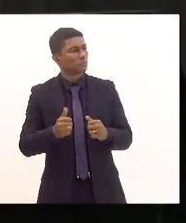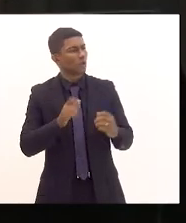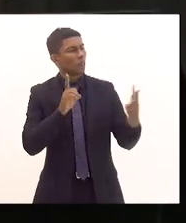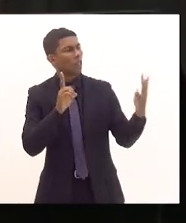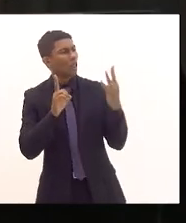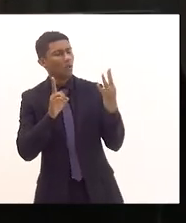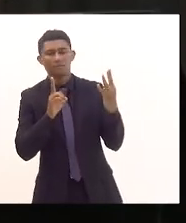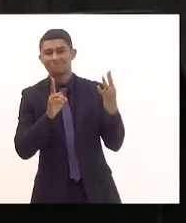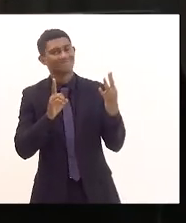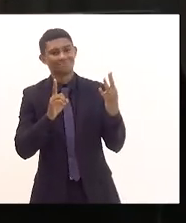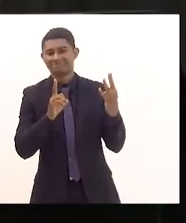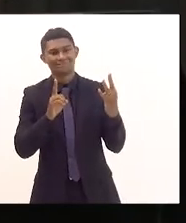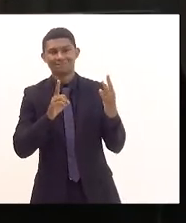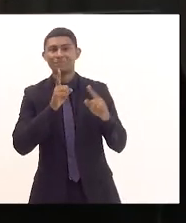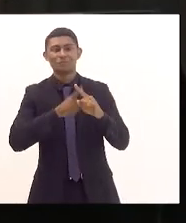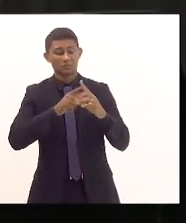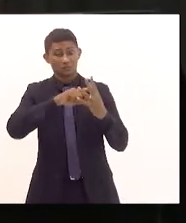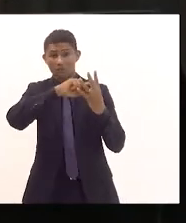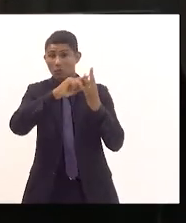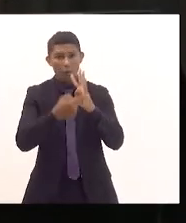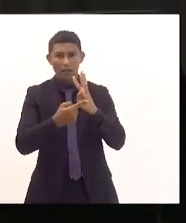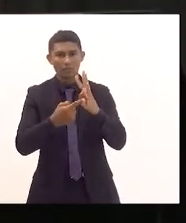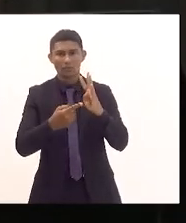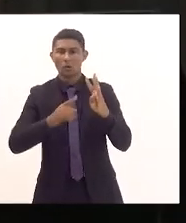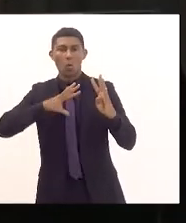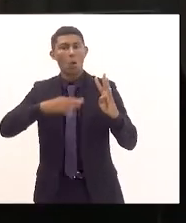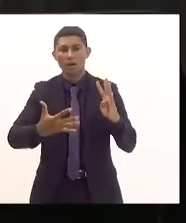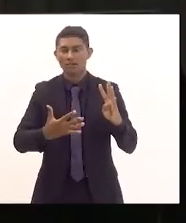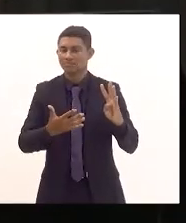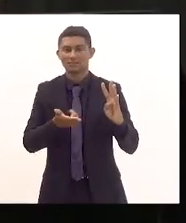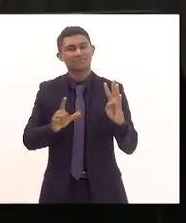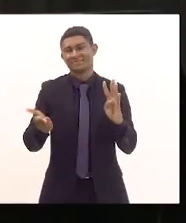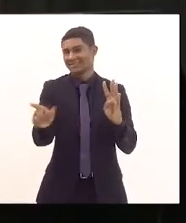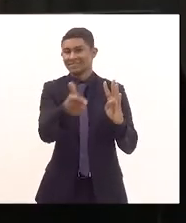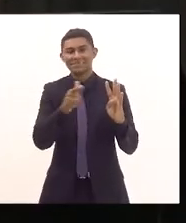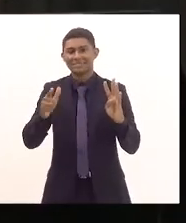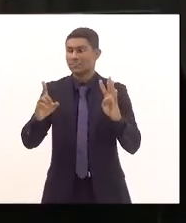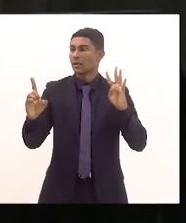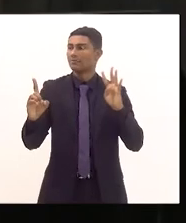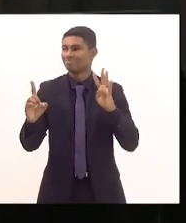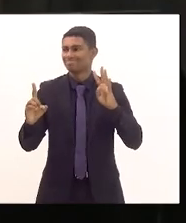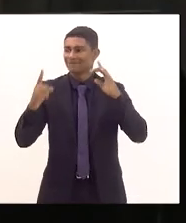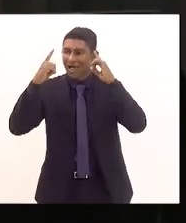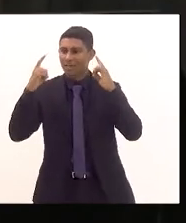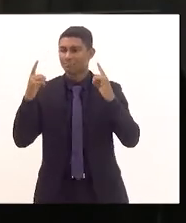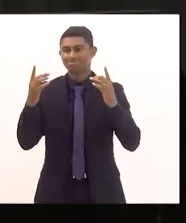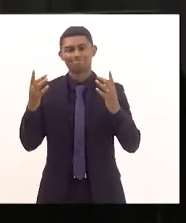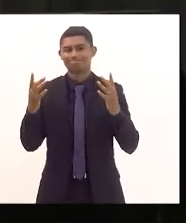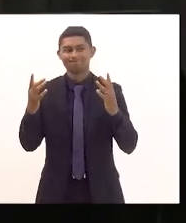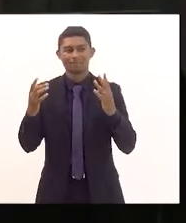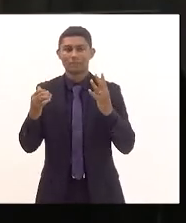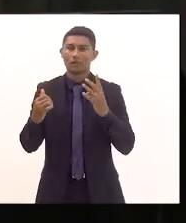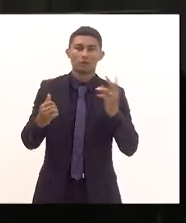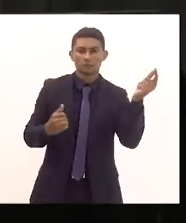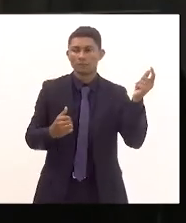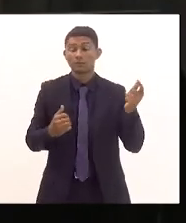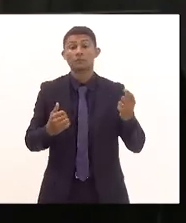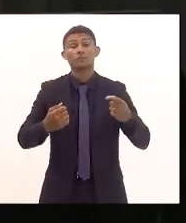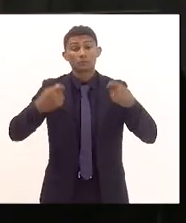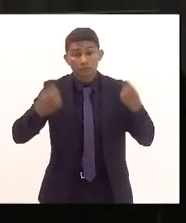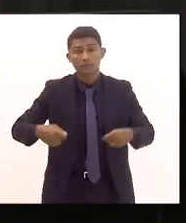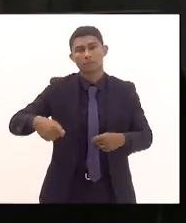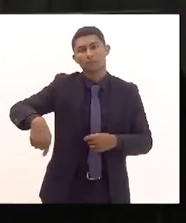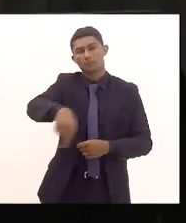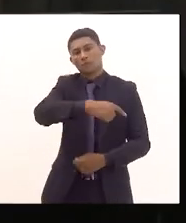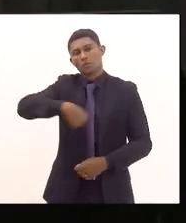confusão que os covardes não se aproximariam dele para tentar agredi-lo então é preciso que a gente deu um basta